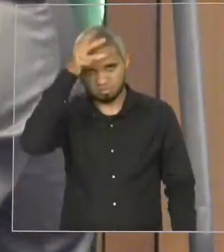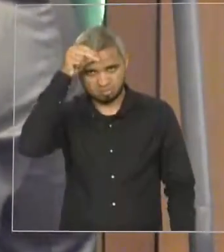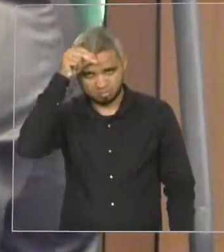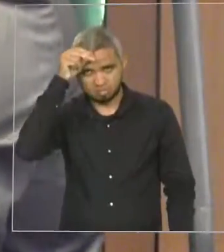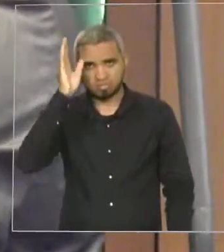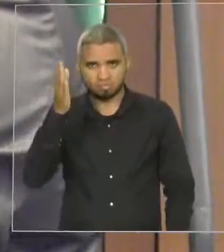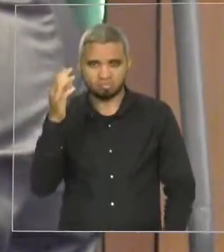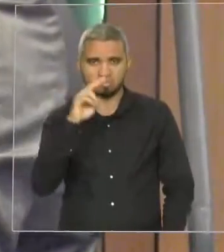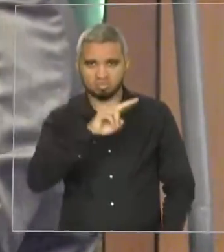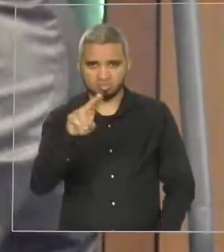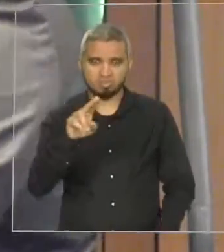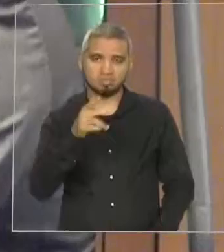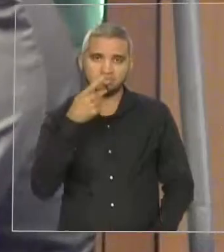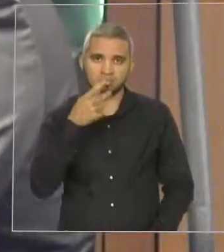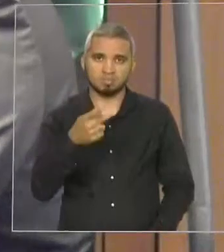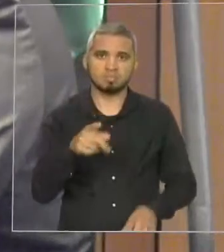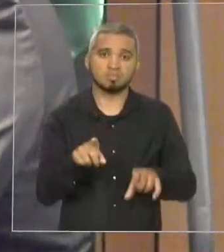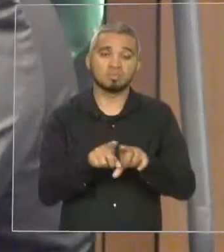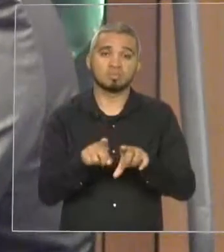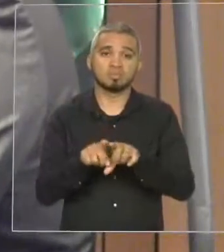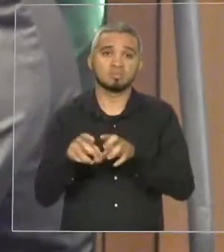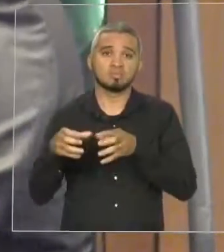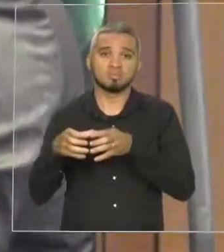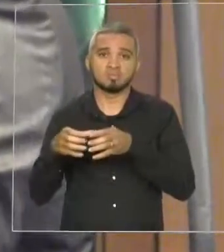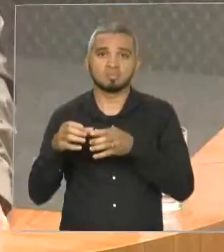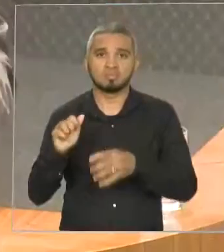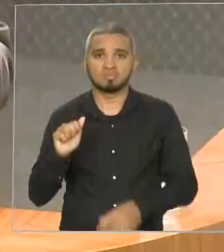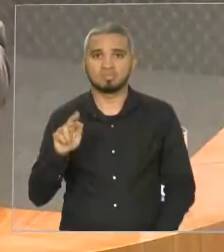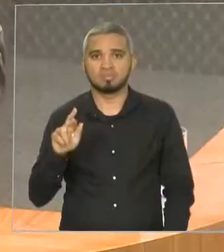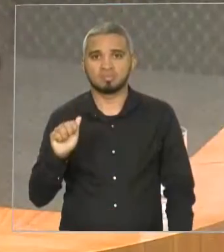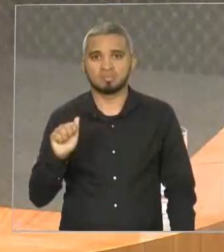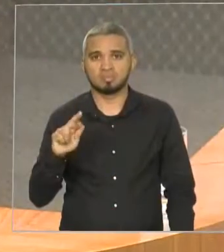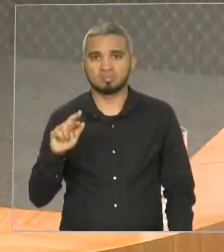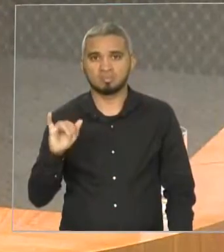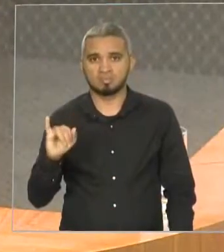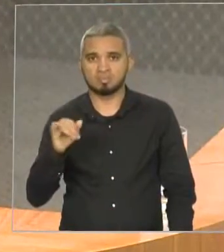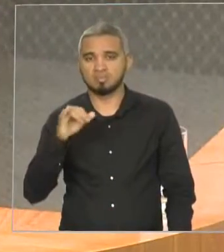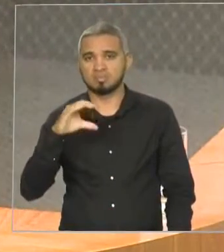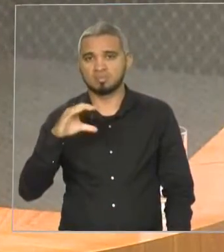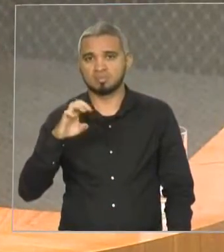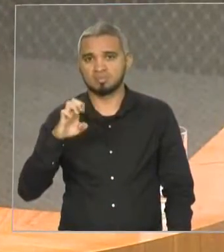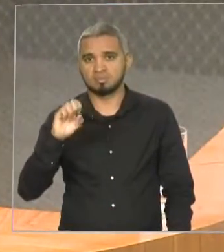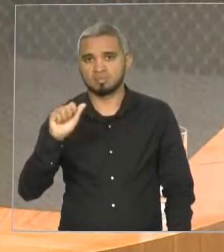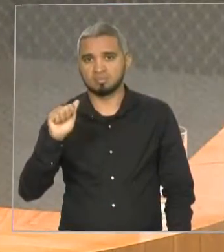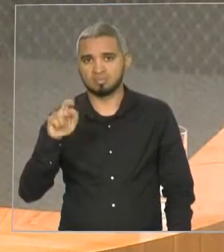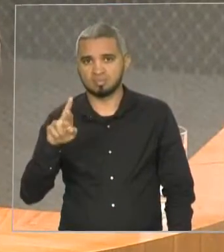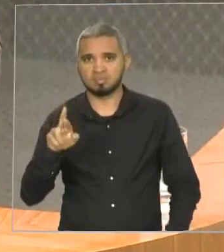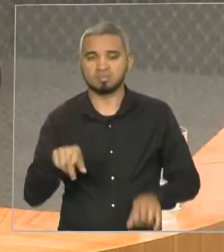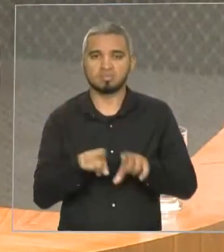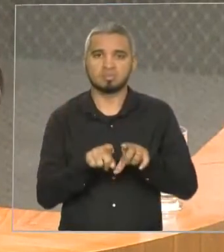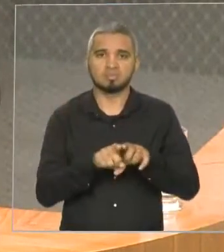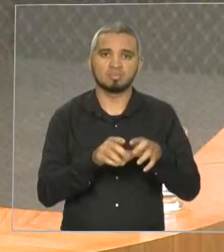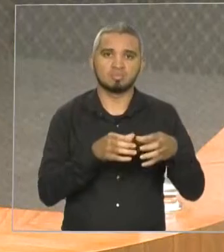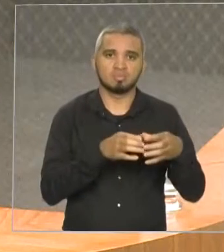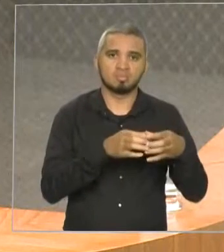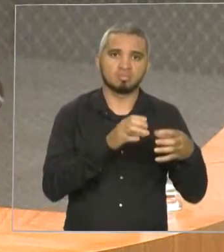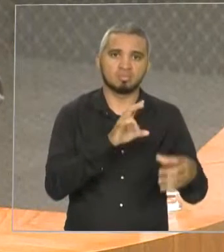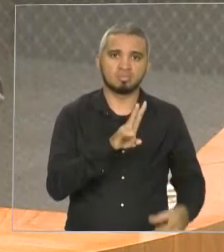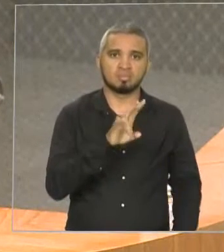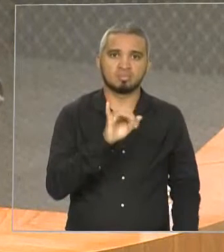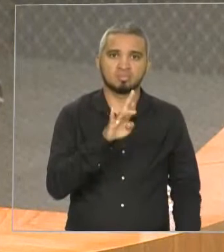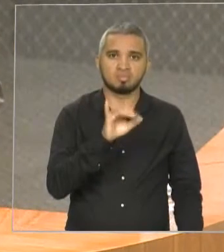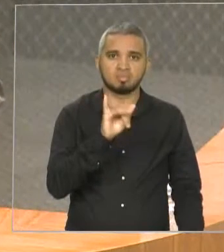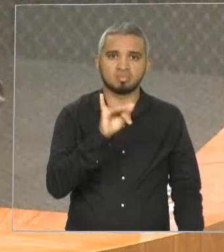também as comitivas de Arari pelo César, as comitivas de Vitória do Mearim pelo